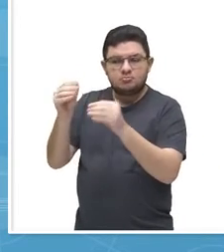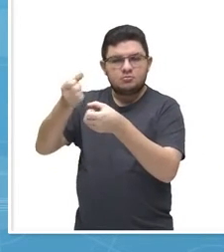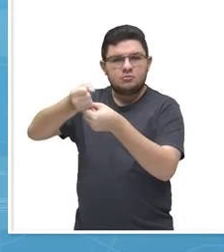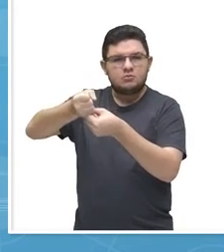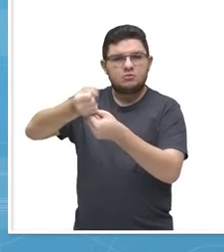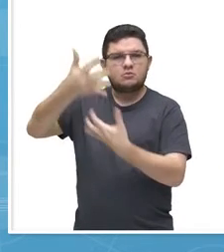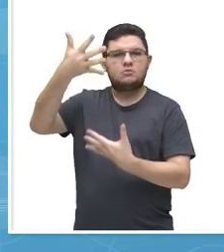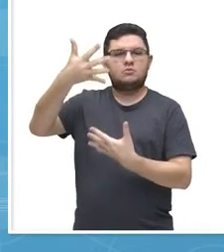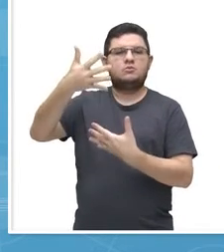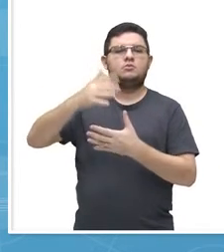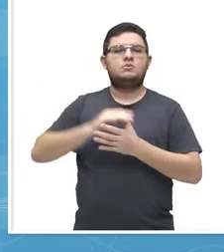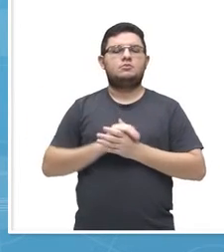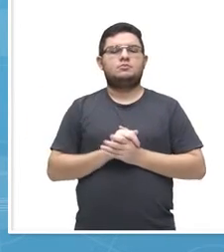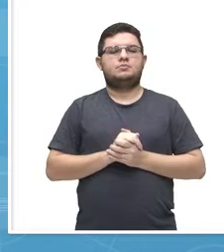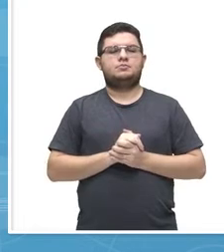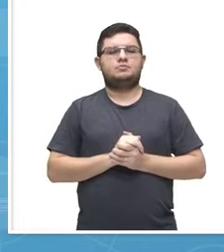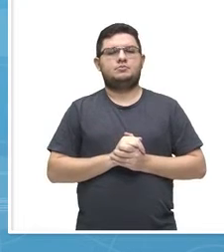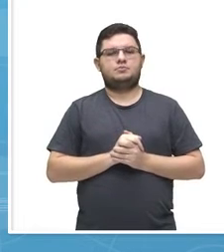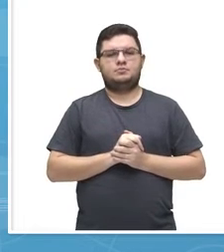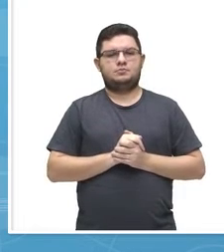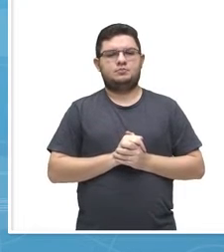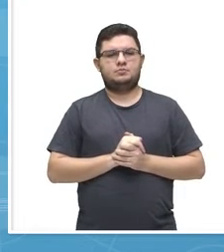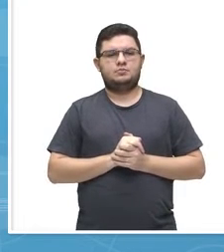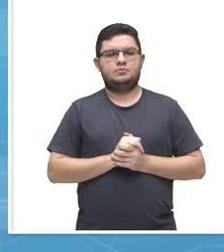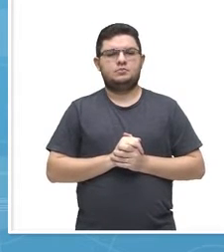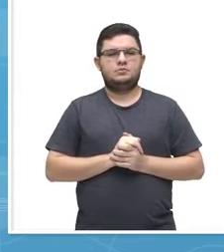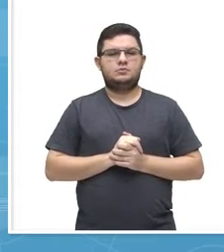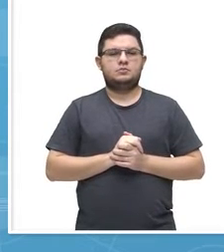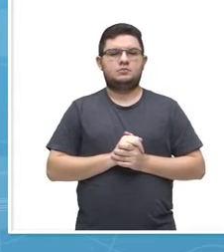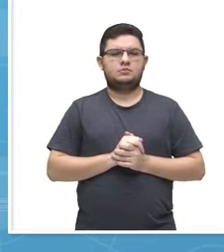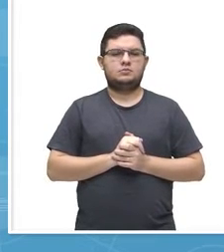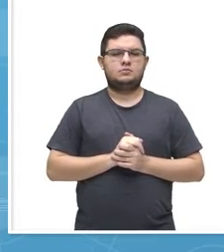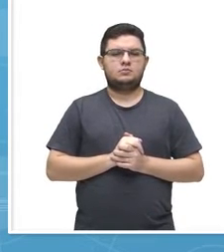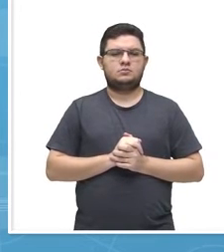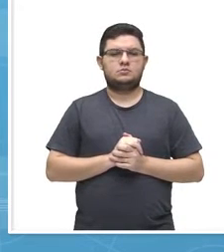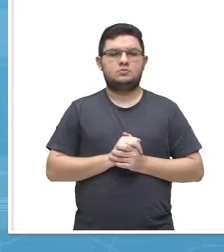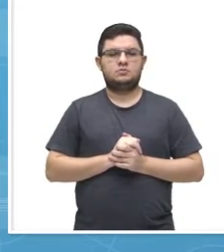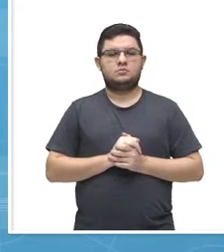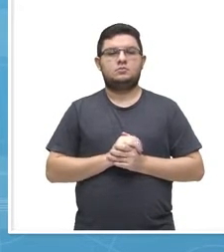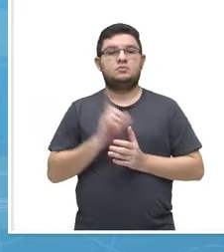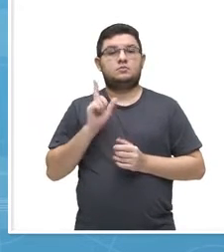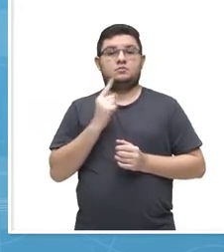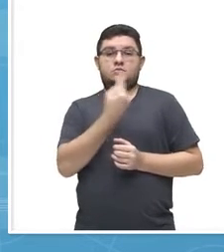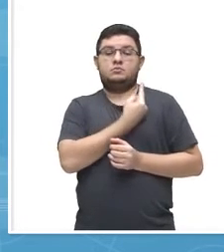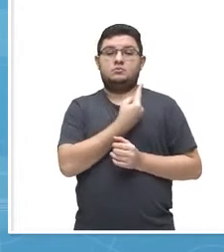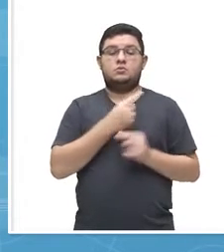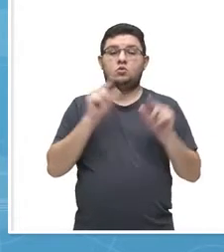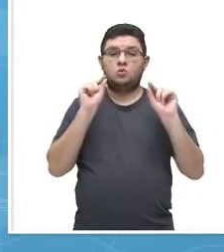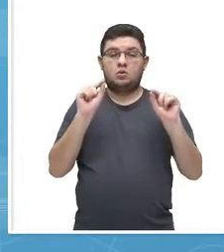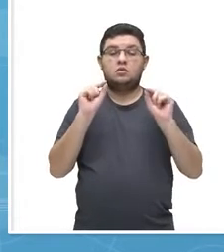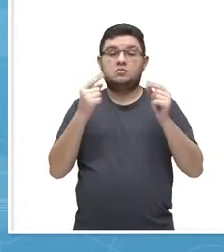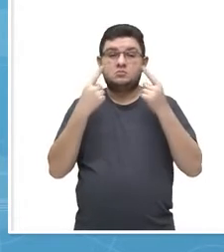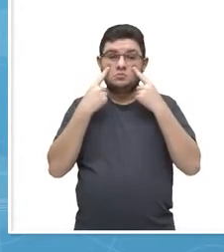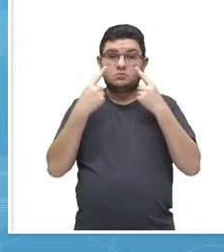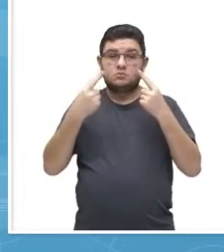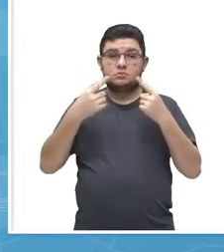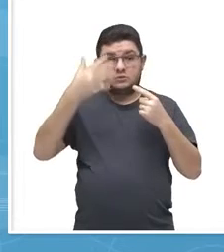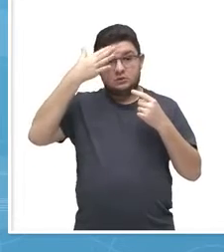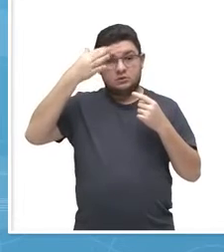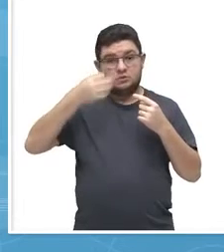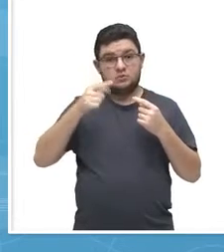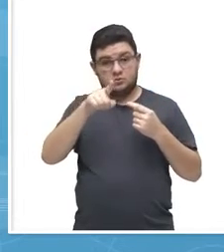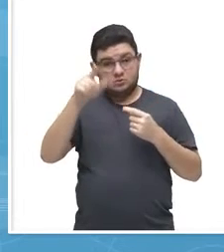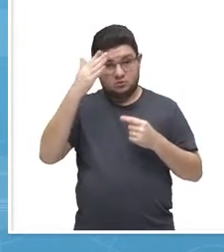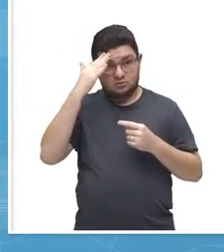verbo desse e coloquem a resposta lá. Tudo bem? E só para a gente confirmar, se vocês entenderam direitinho, vamos rever o vídeo.